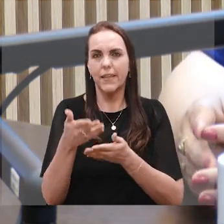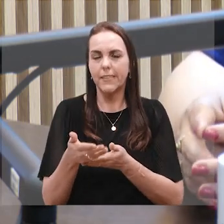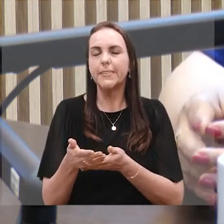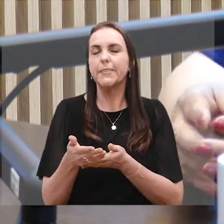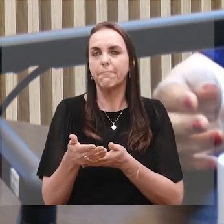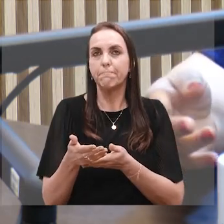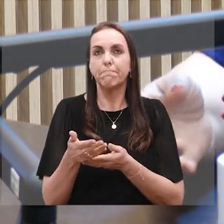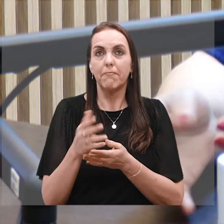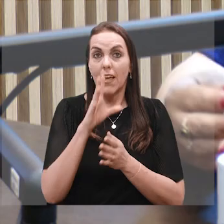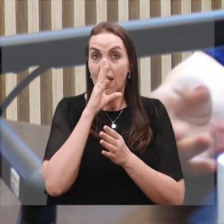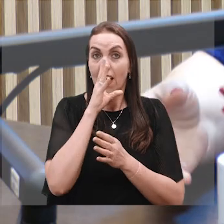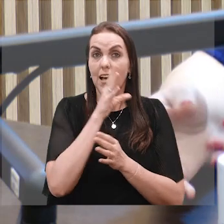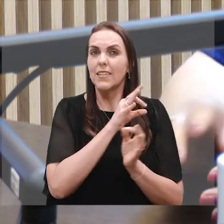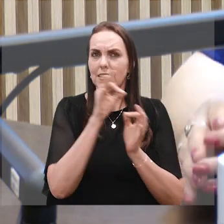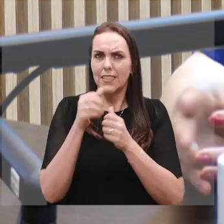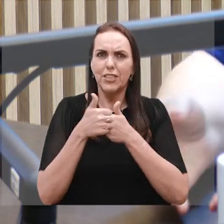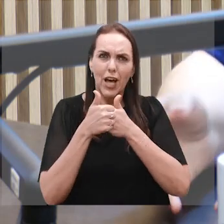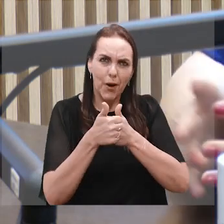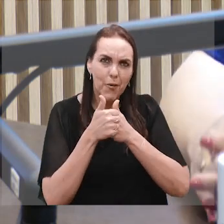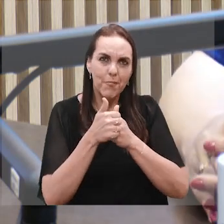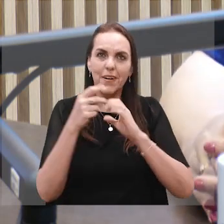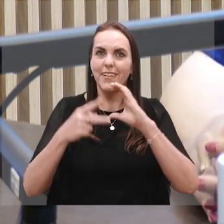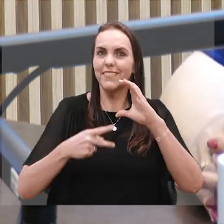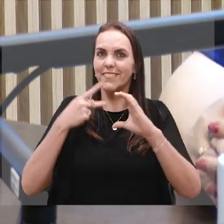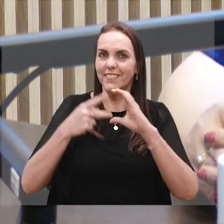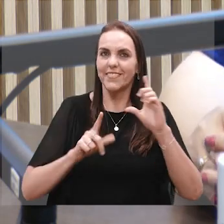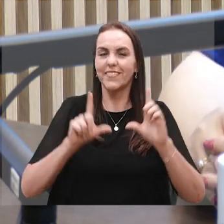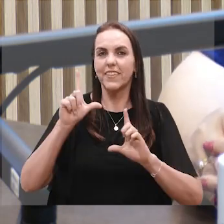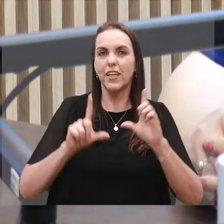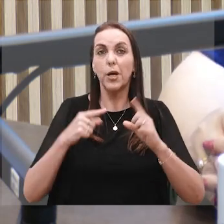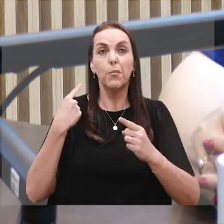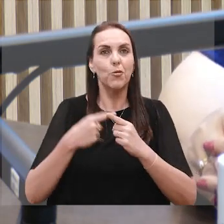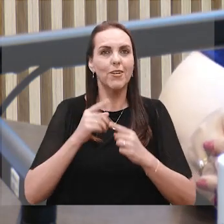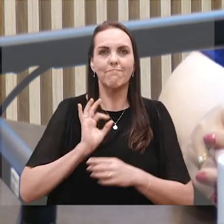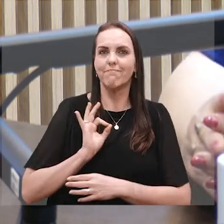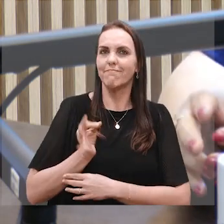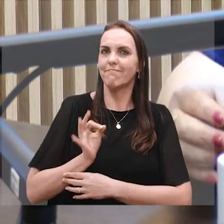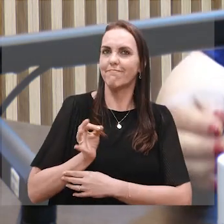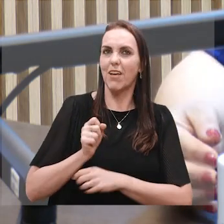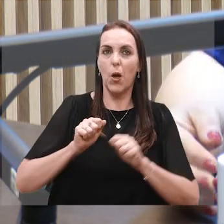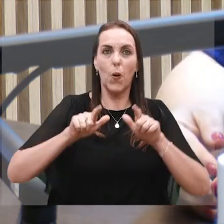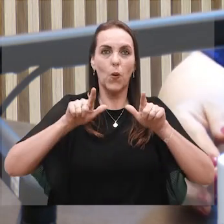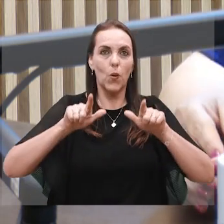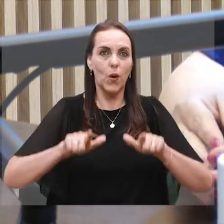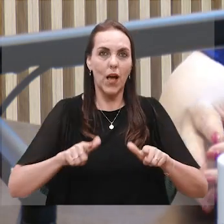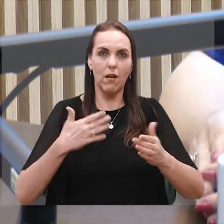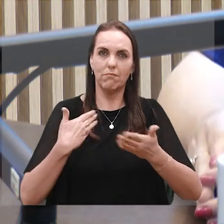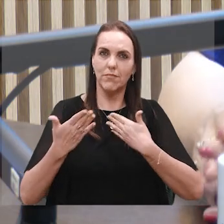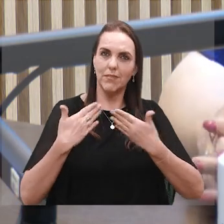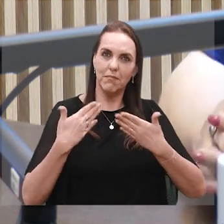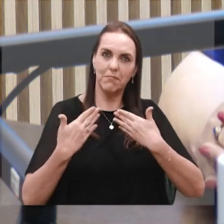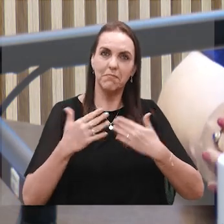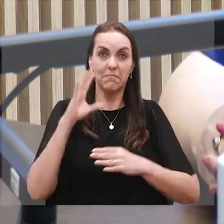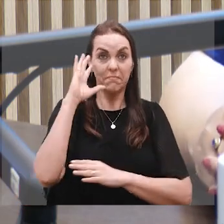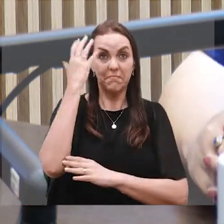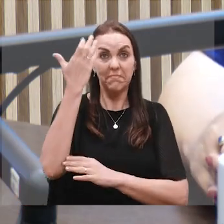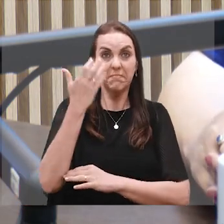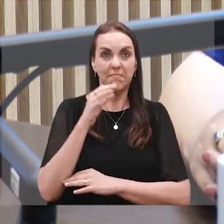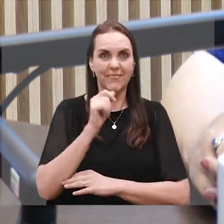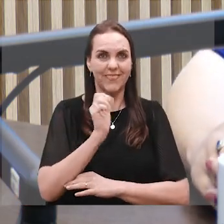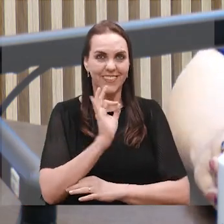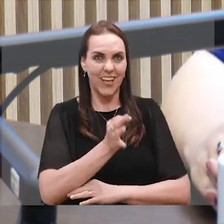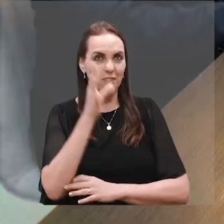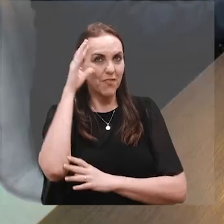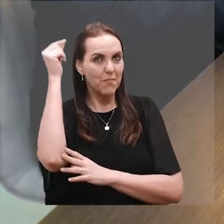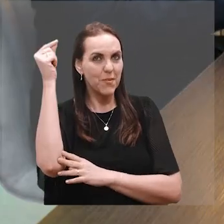também nos assista, que acompanha a TV Câmara, porque certamente é um local onde o debate acontece, né,